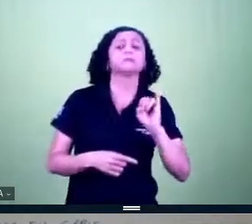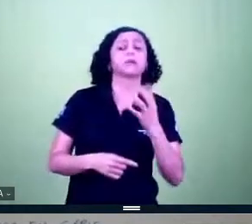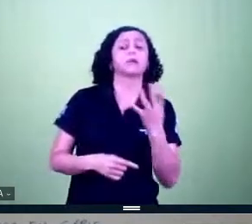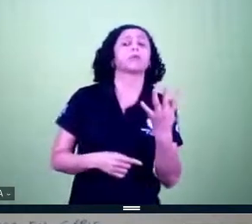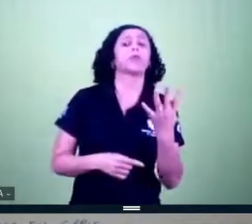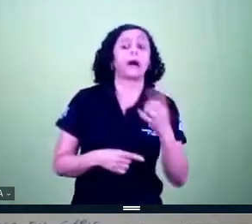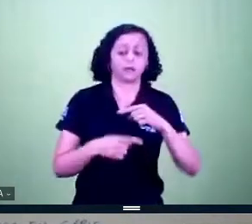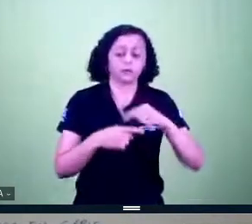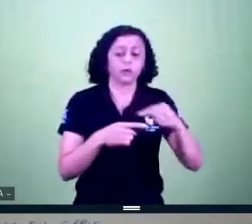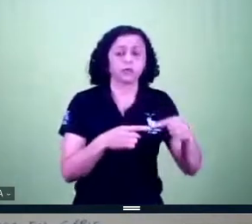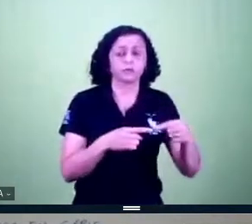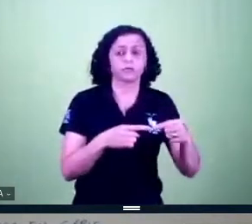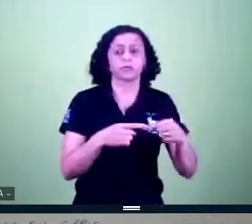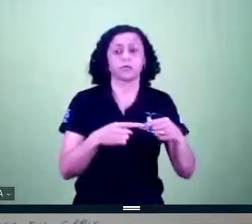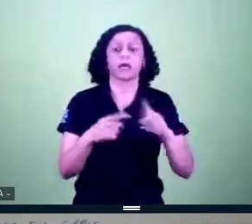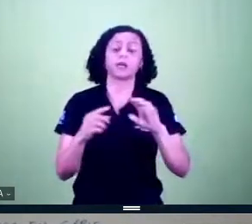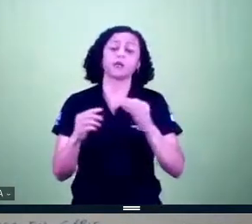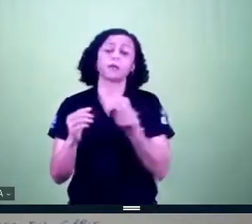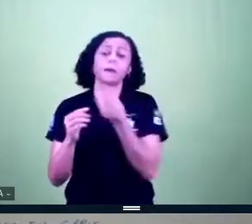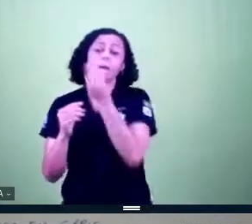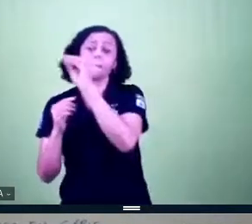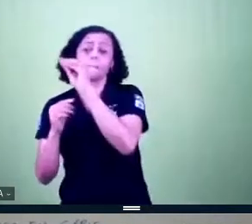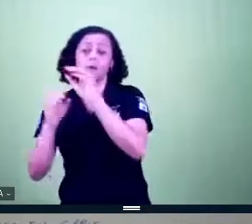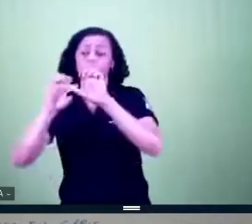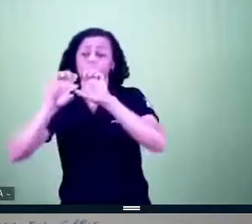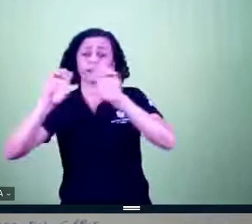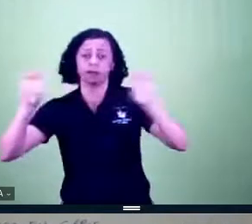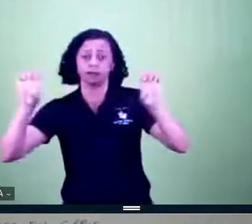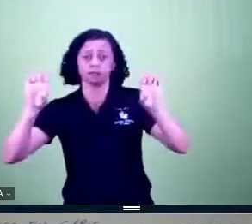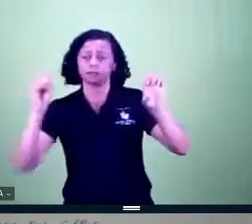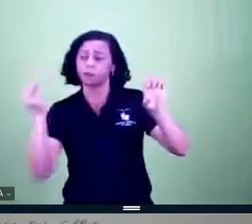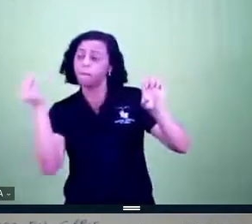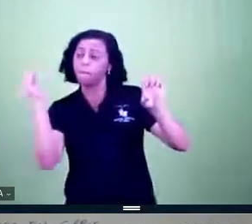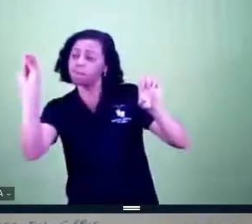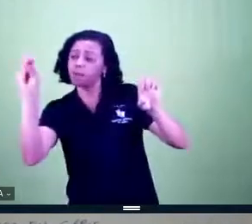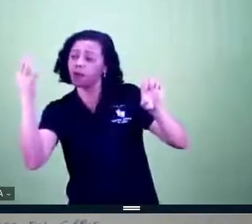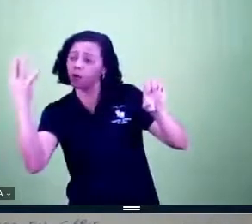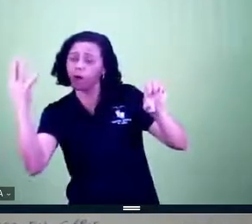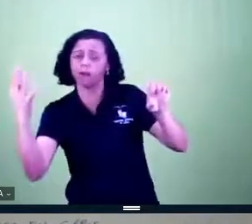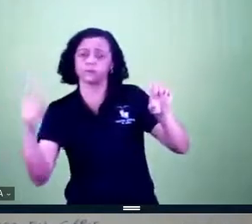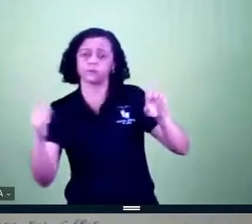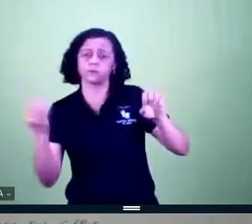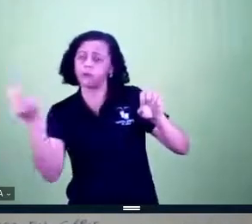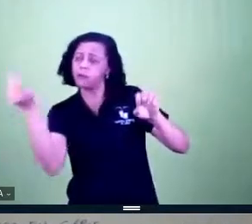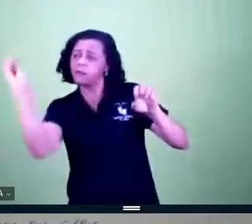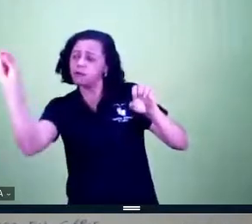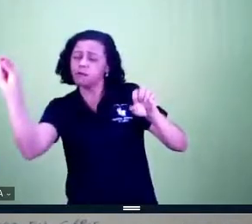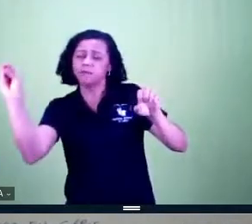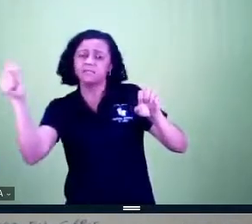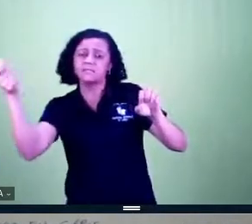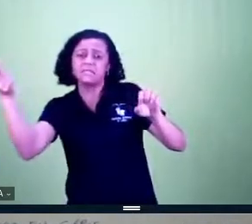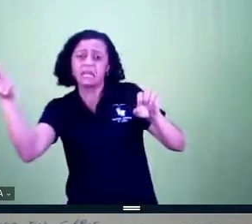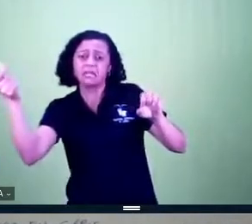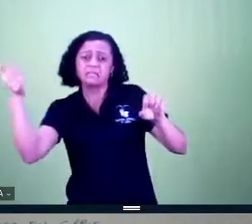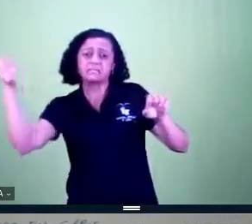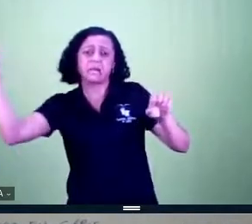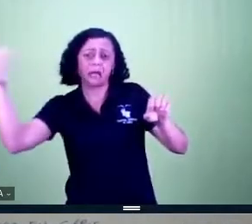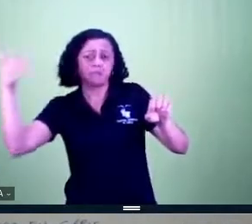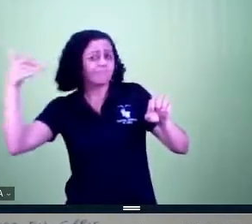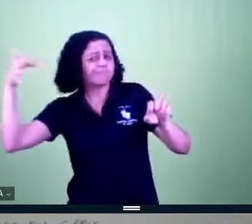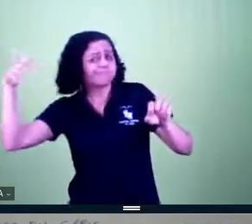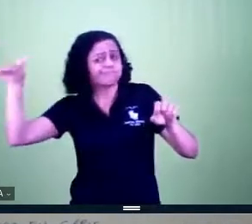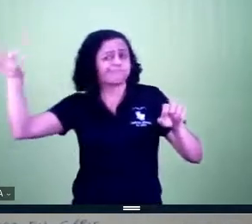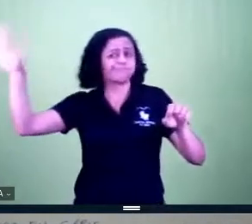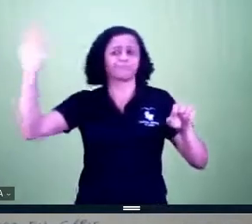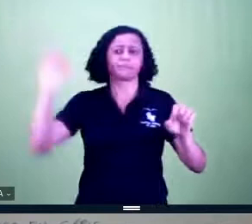acrescentar mais um termo aqui com 4, com 5, com 6, com 7, com N. Então perceba que se eu tiver N resistores, isso daqui vai